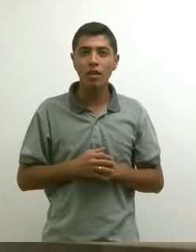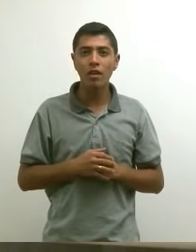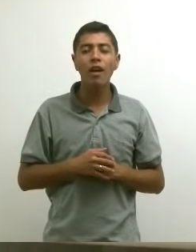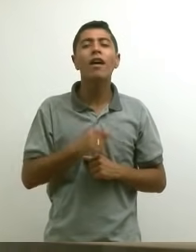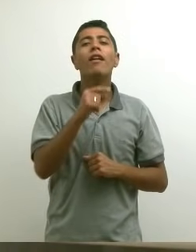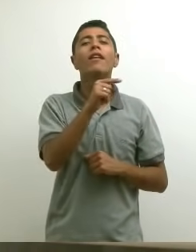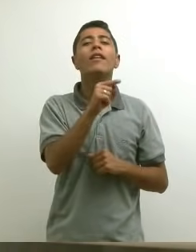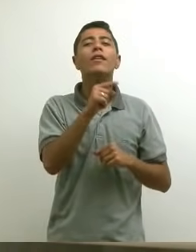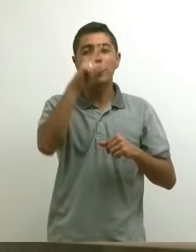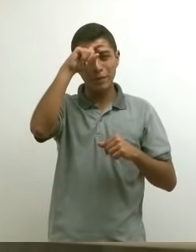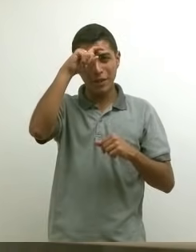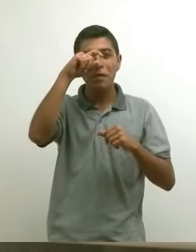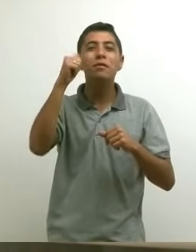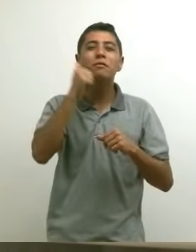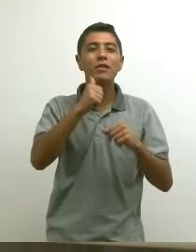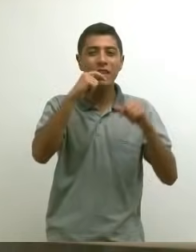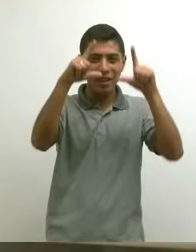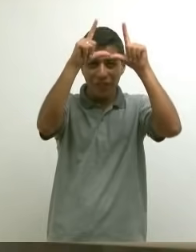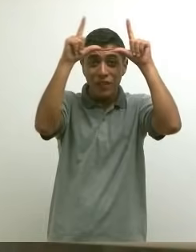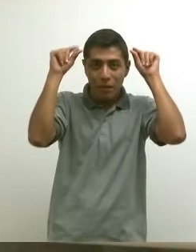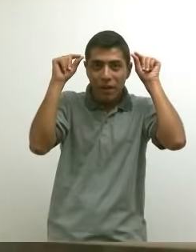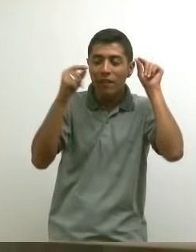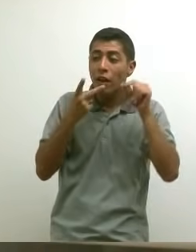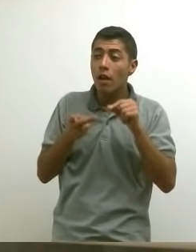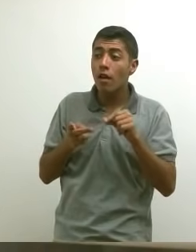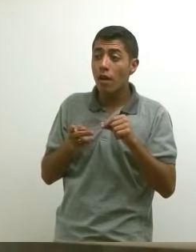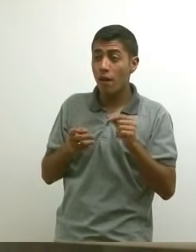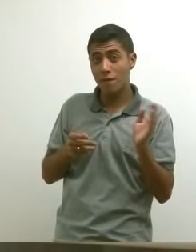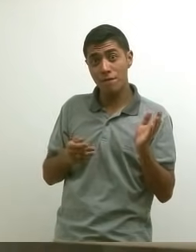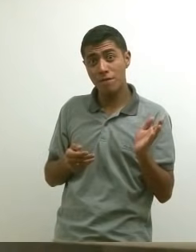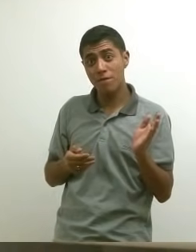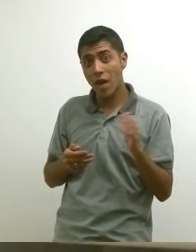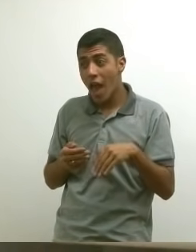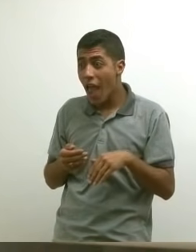crianças estão dando plantão para regar as árvores